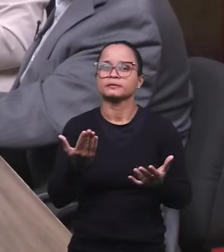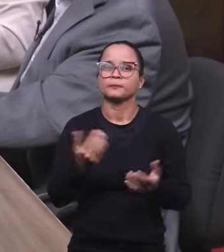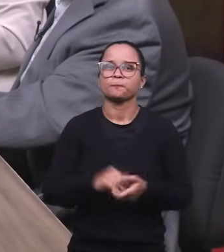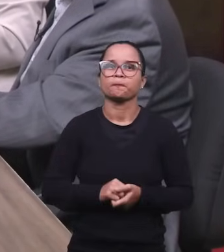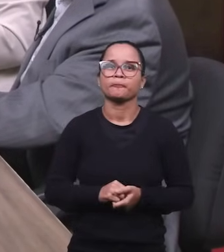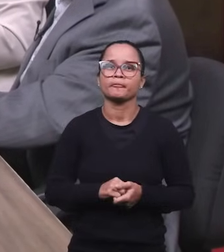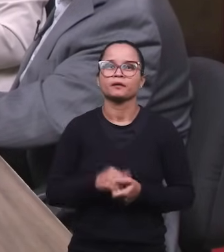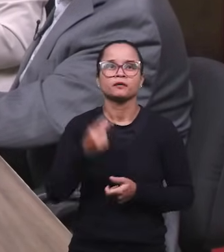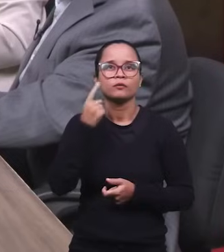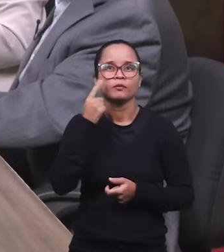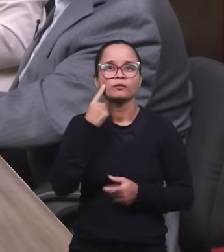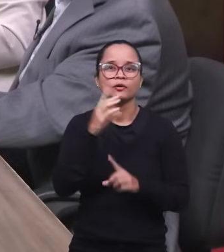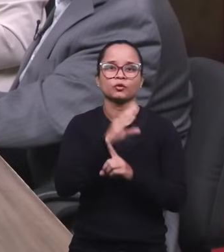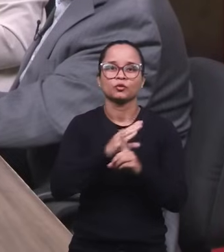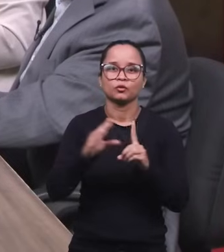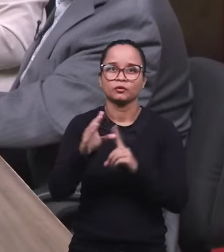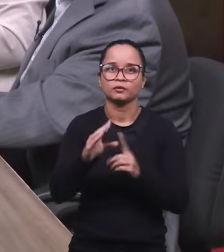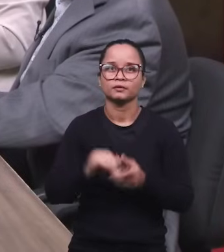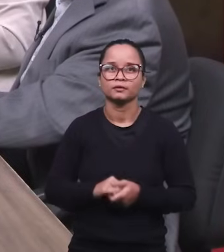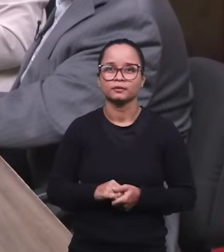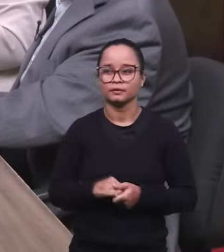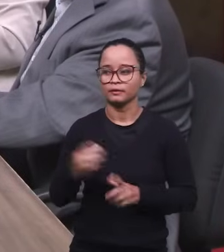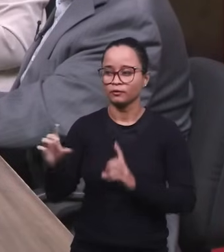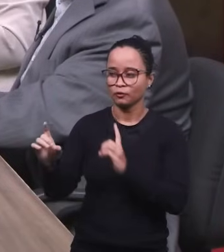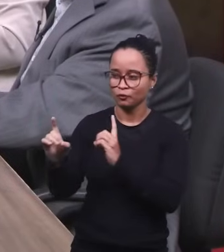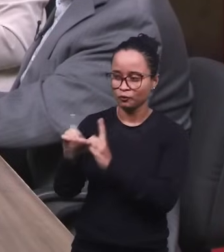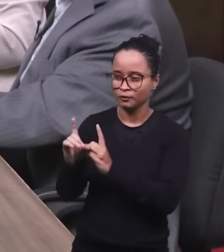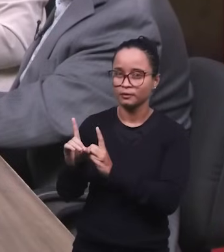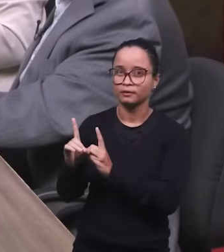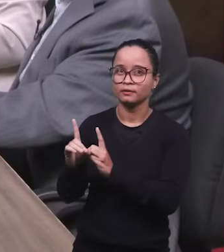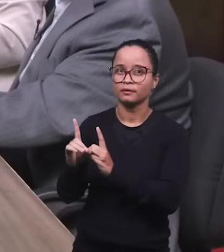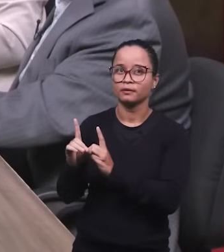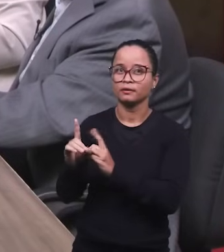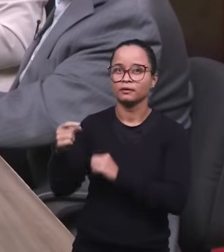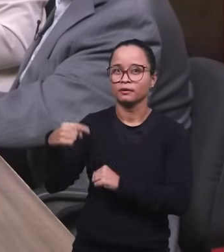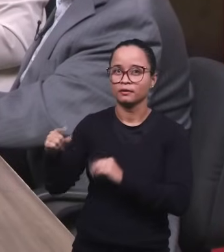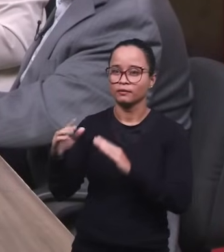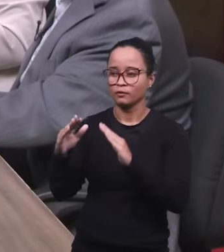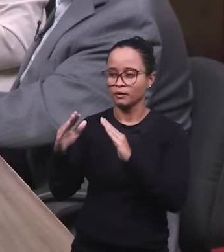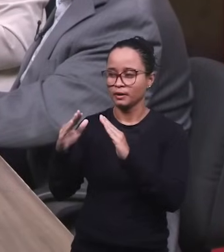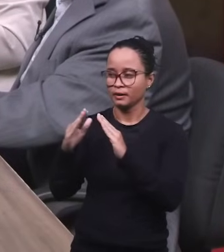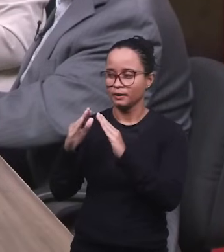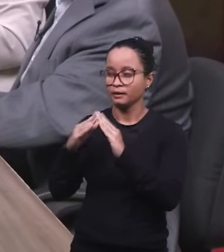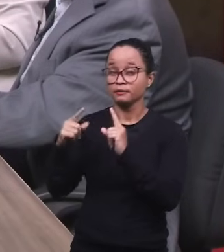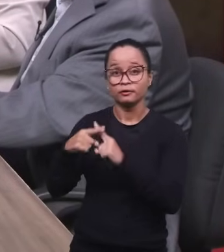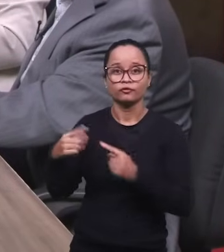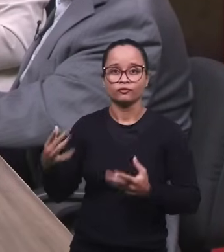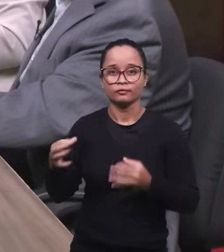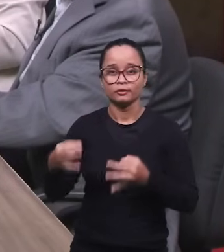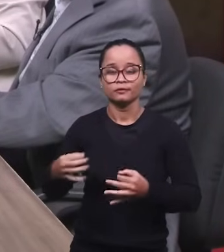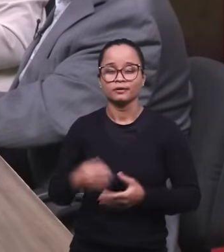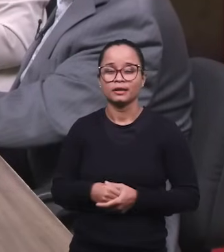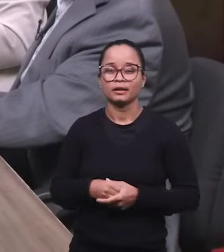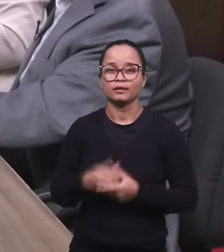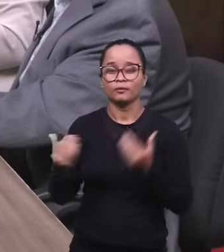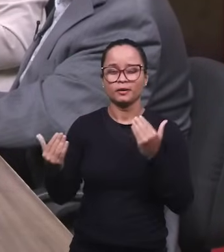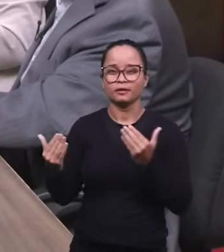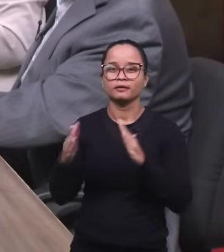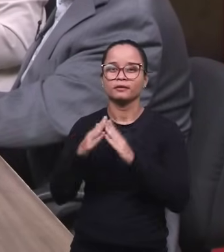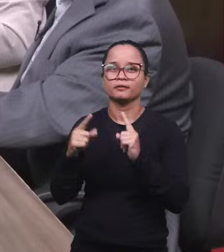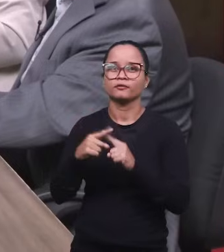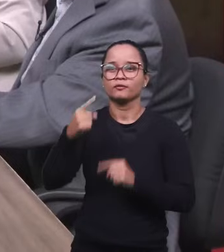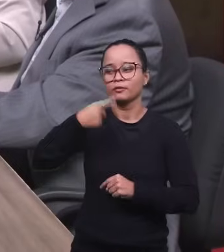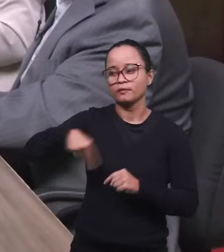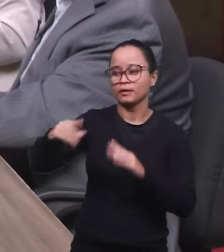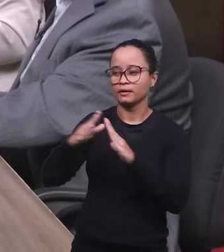paralelo da irmã no culto. Se ela foi ao encontro de Davi, podemos dizer que também que ela foi à casa do Senhor. Vamos dizer assim, né? Então, às vezes